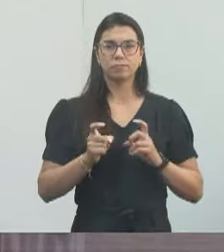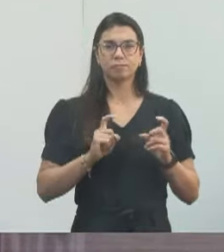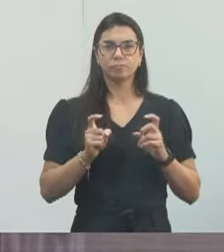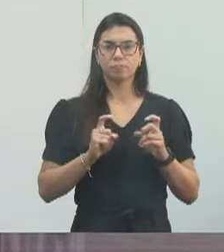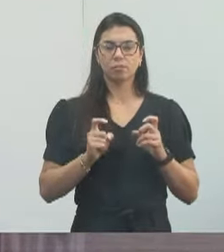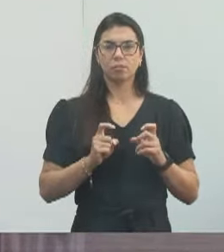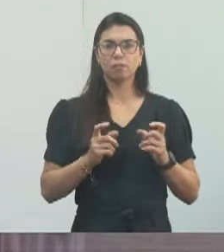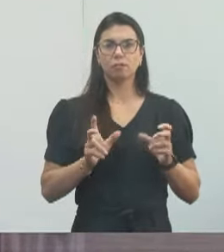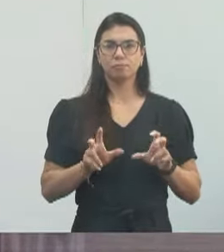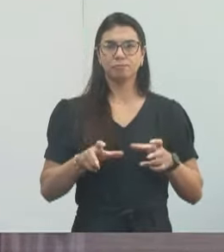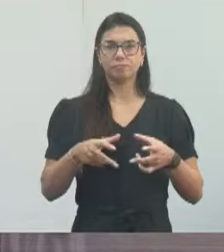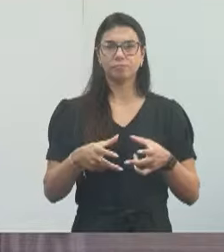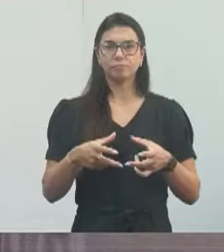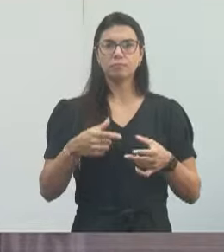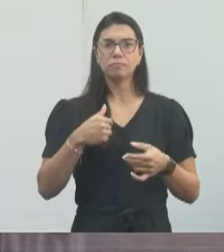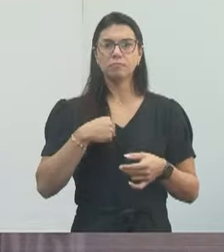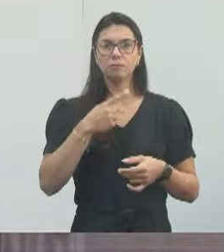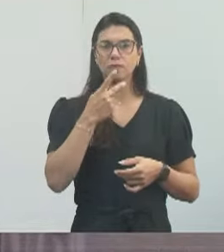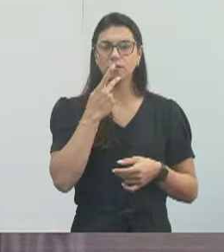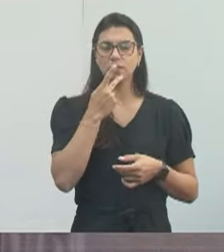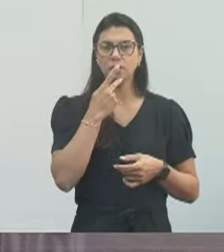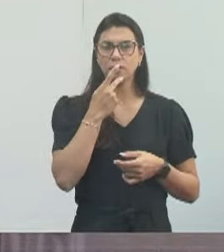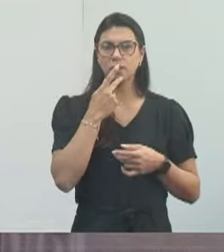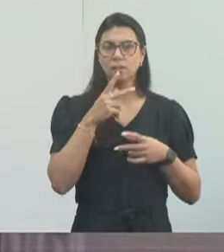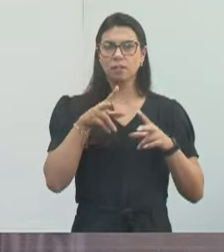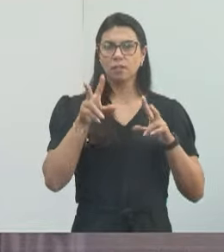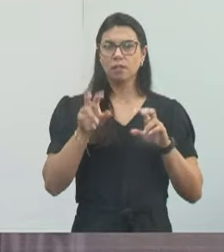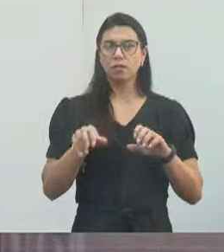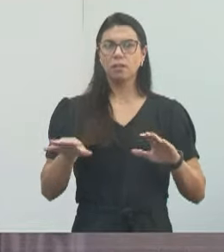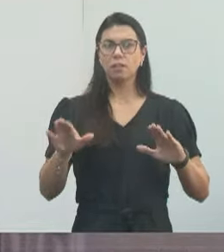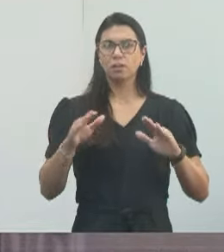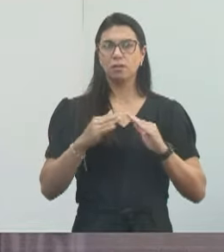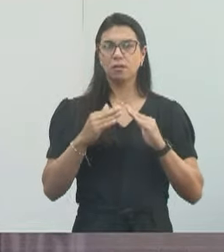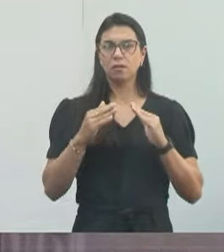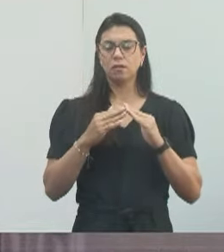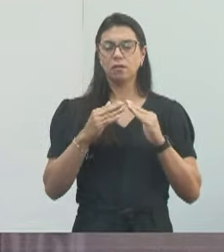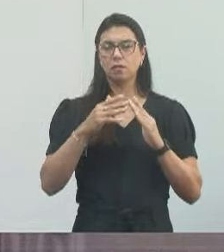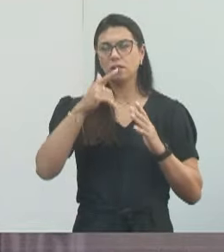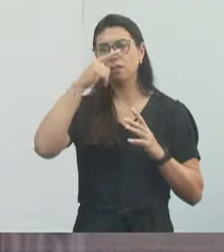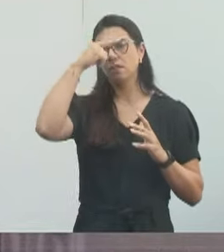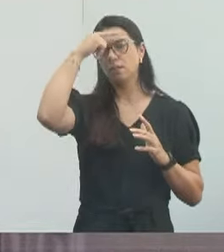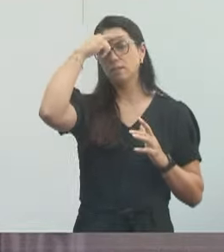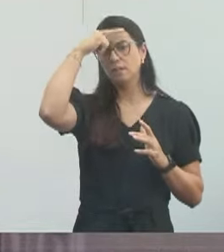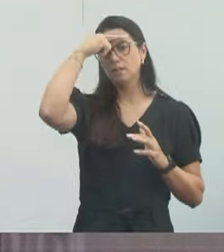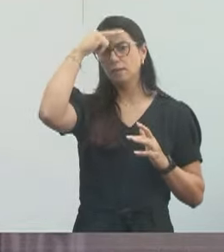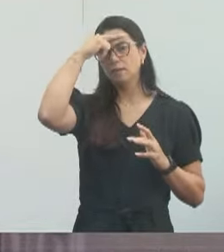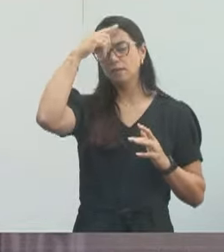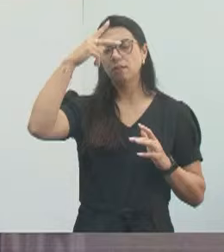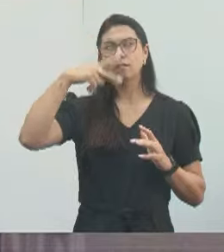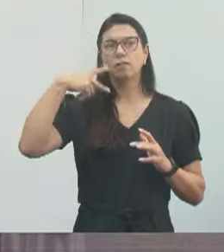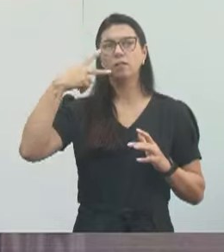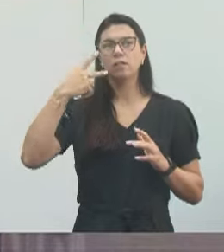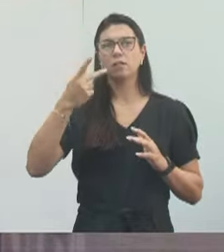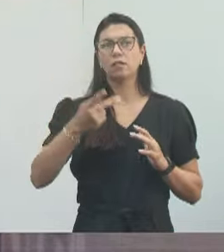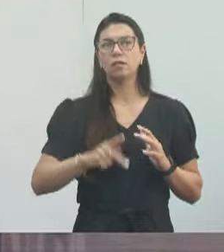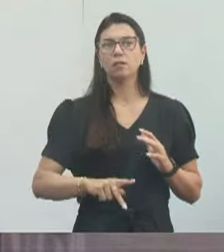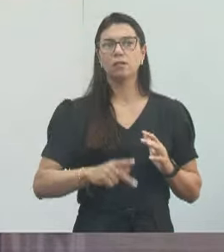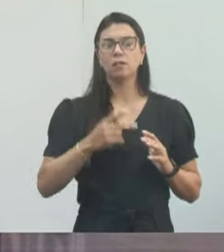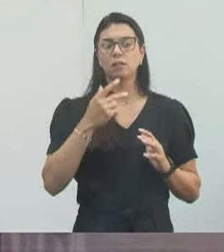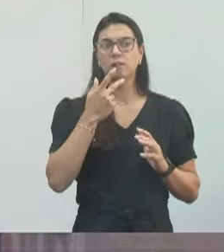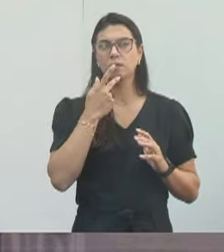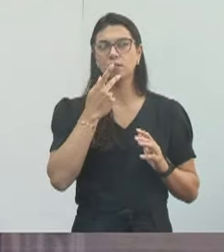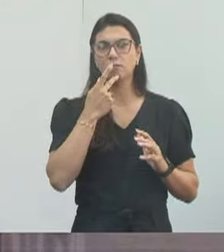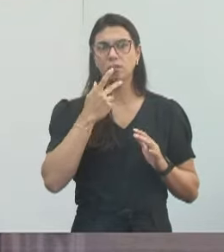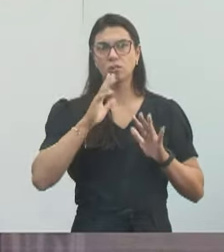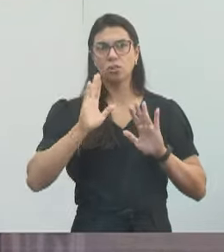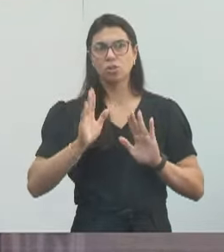né eu fui falar das das casas o fravin que é o vereador dessa casa falou que já tinha mandado